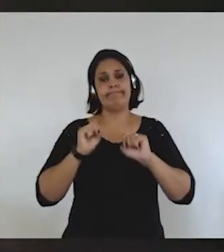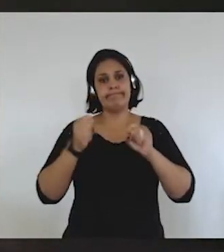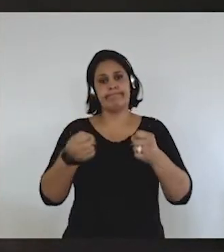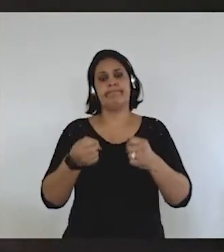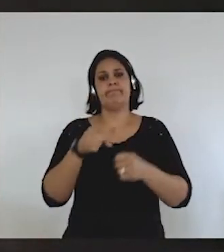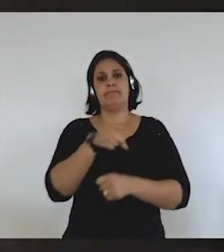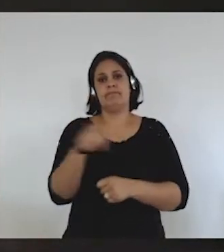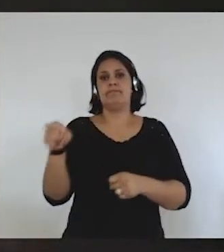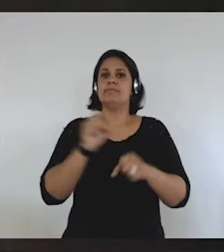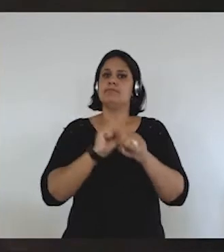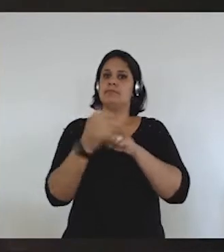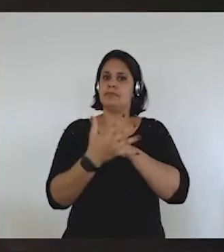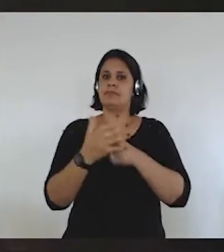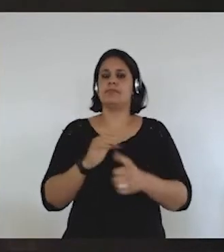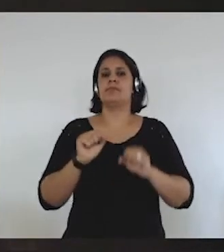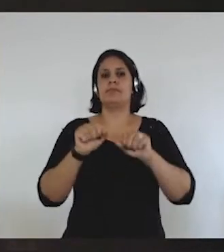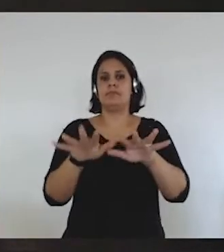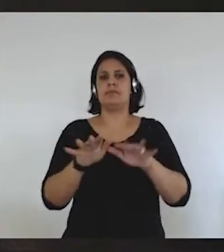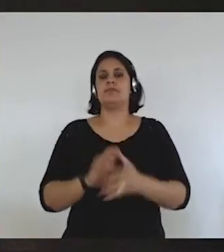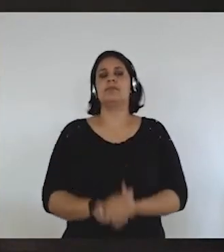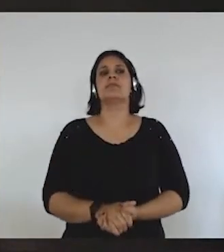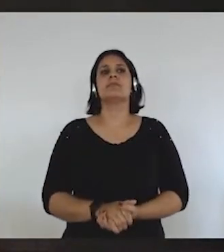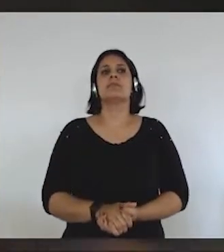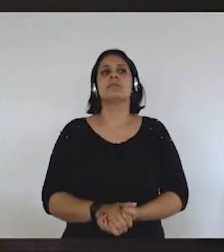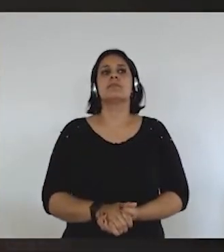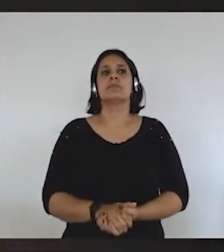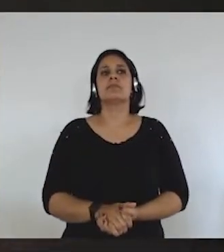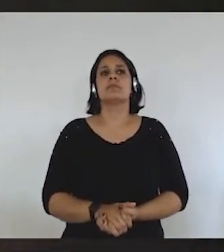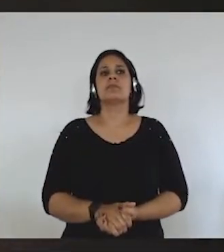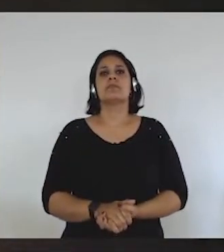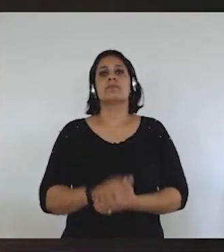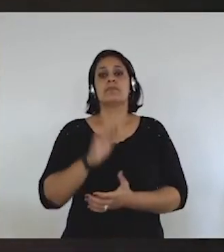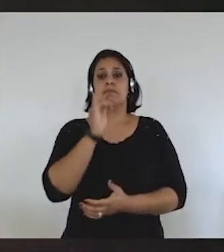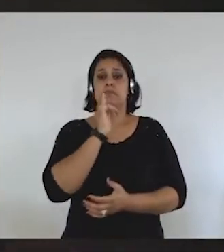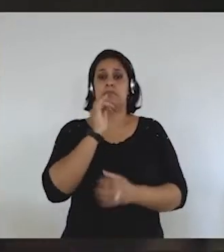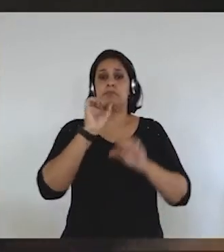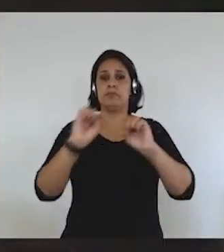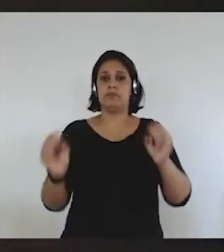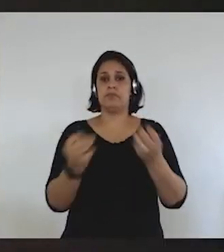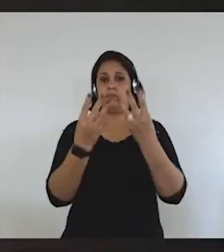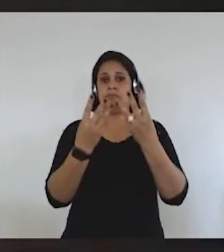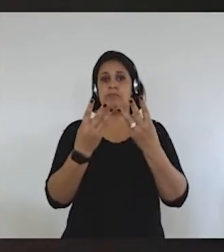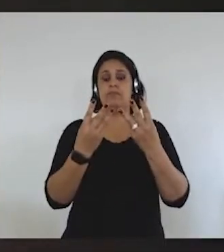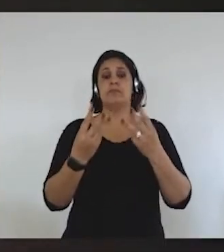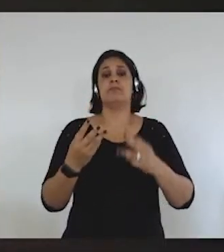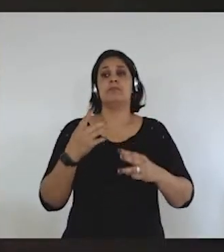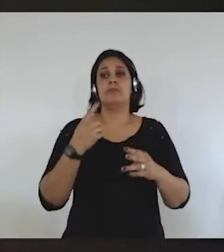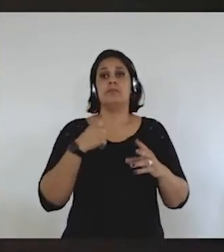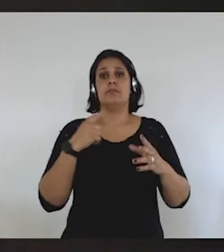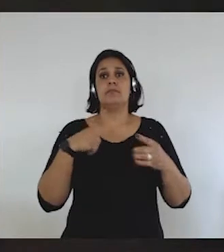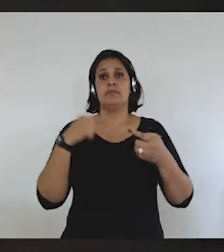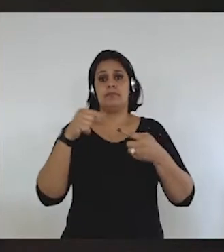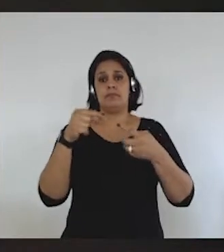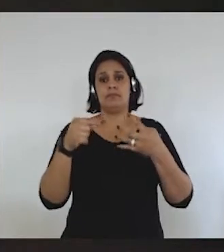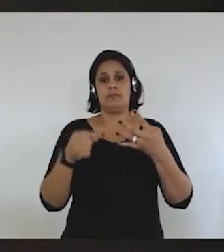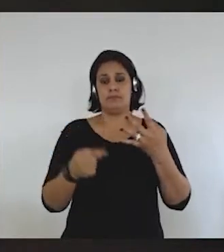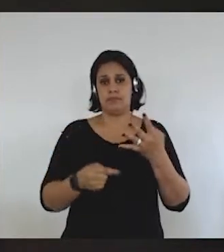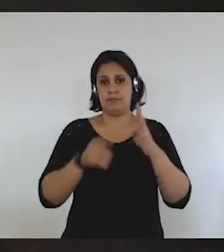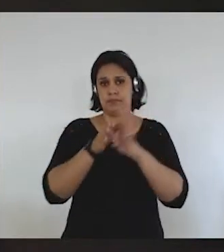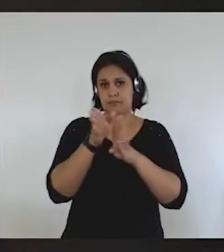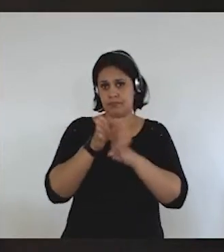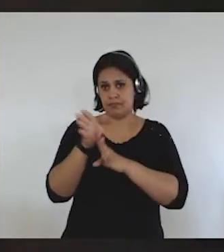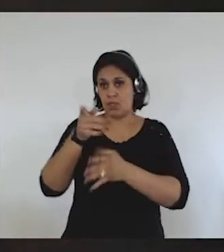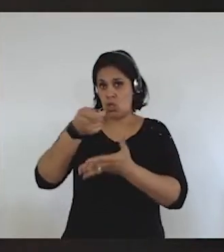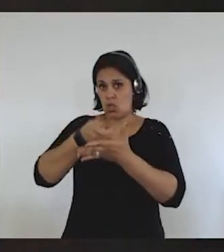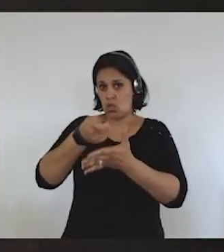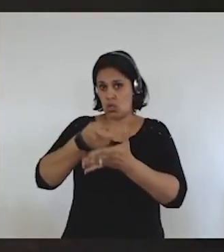a pandemia. Então, por exemplo, a OMS determina por suas recomendações obrigações